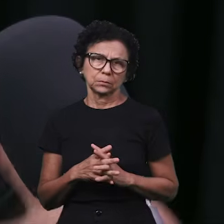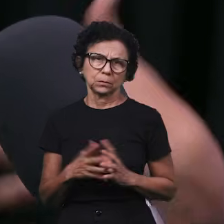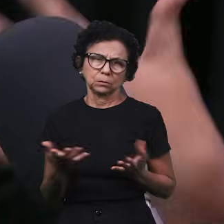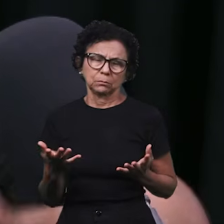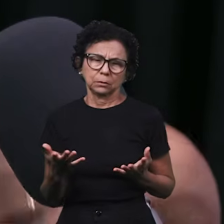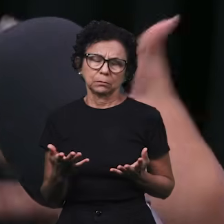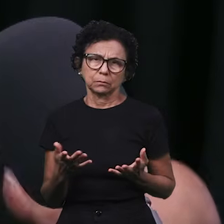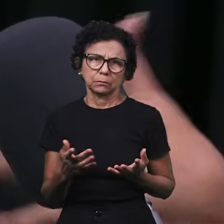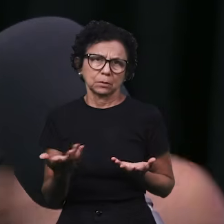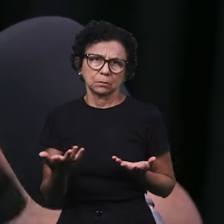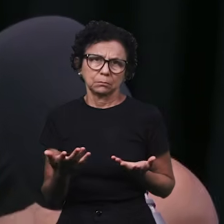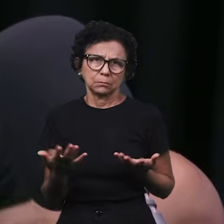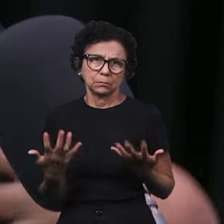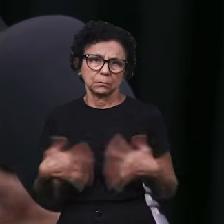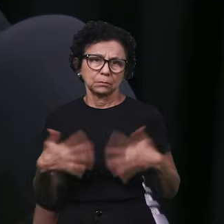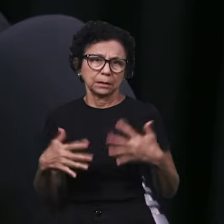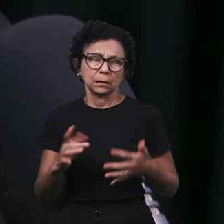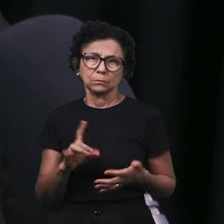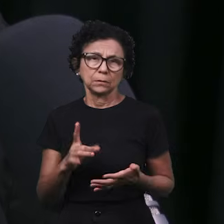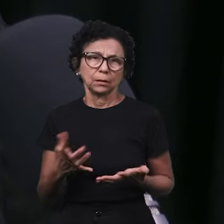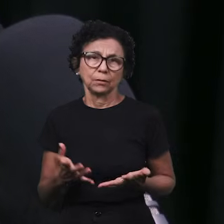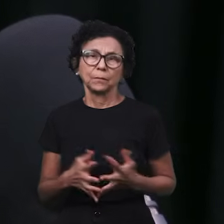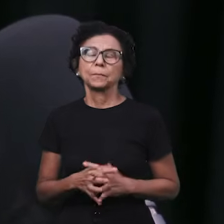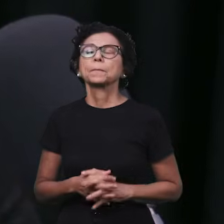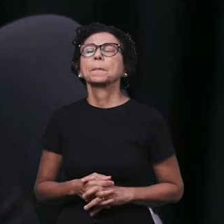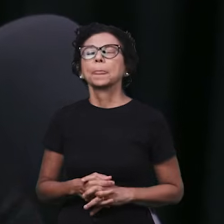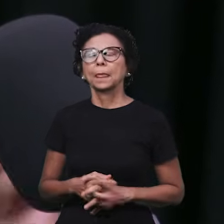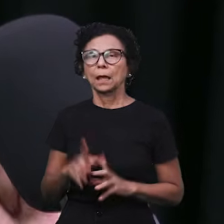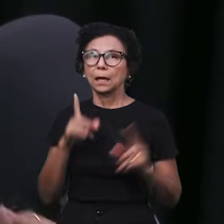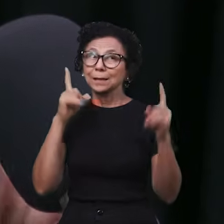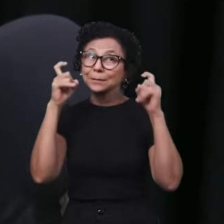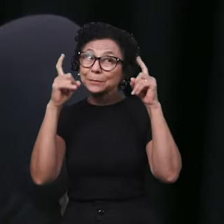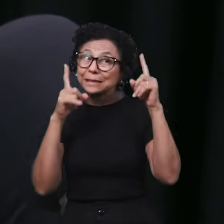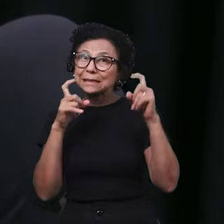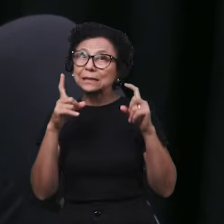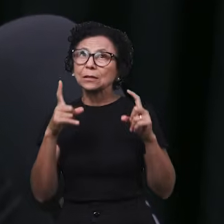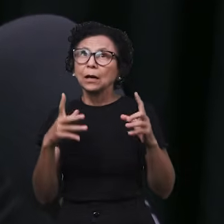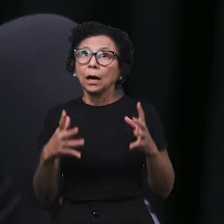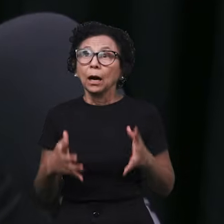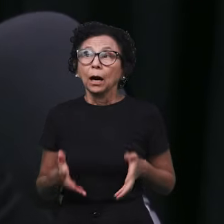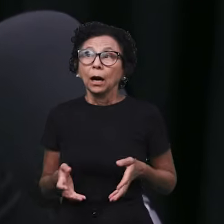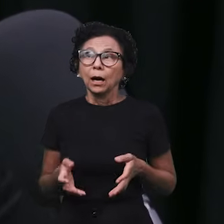mas se eu estou desesperada, mas se eu só fizer assim,